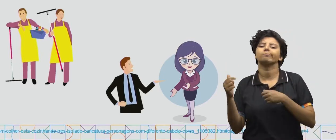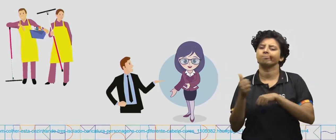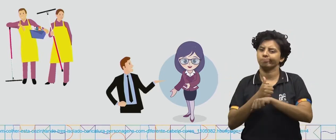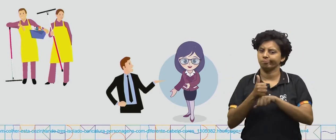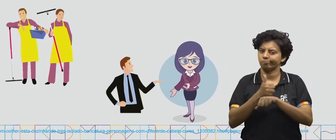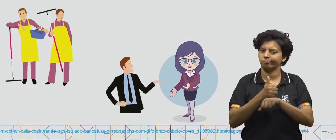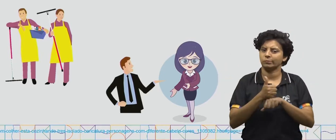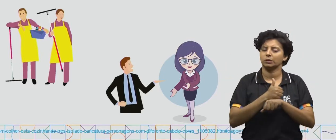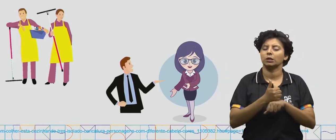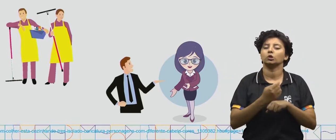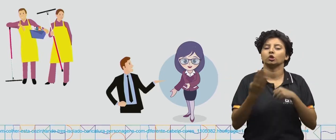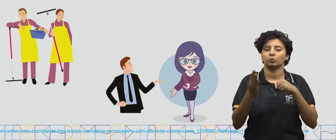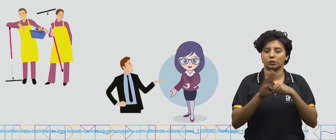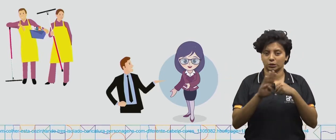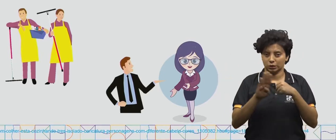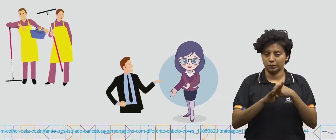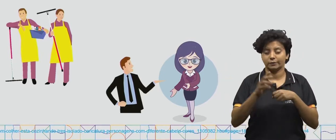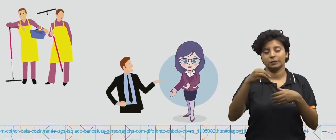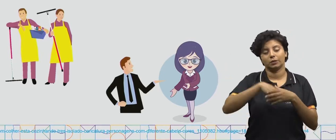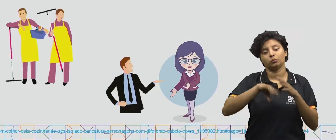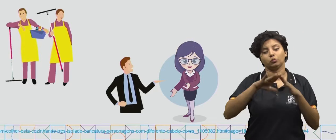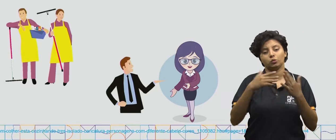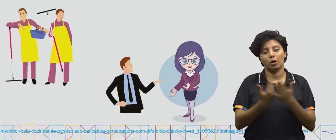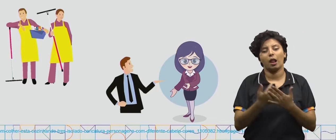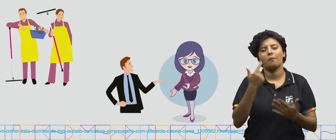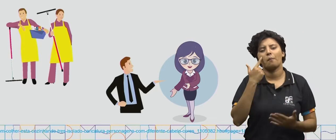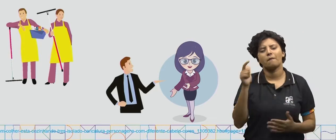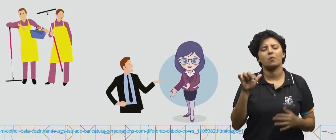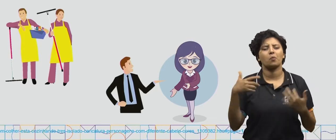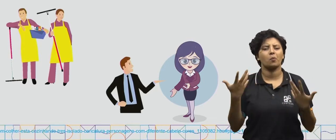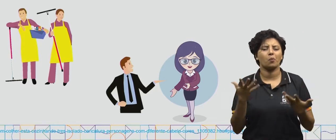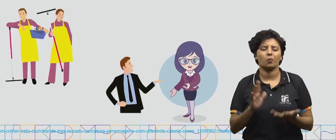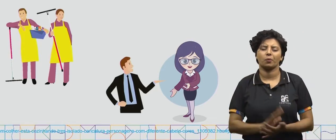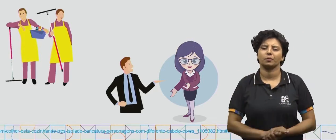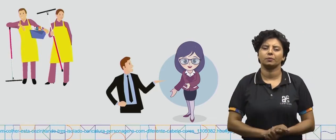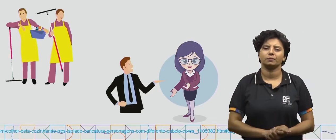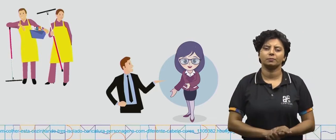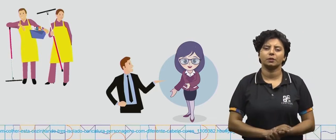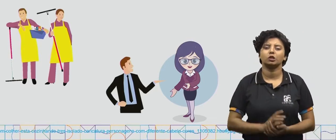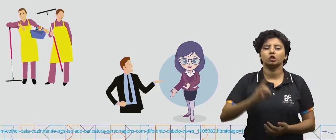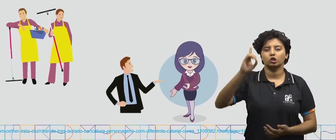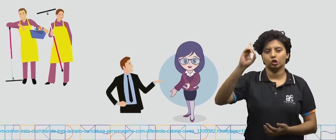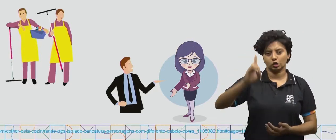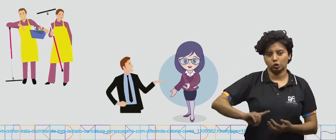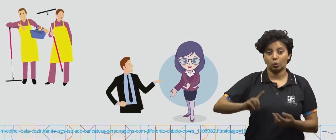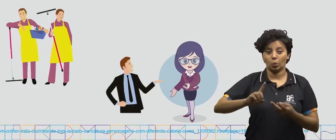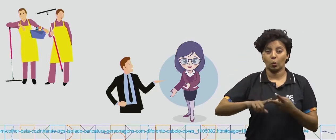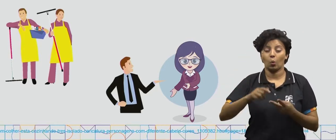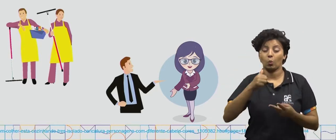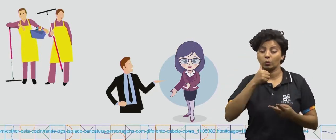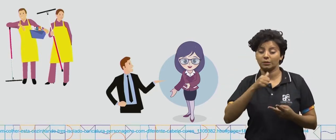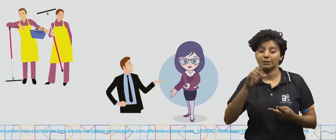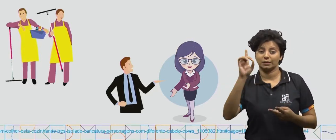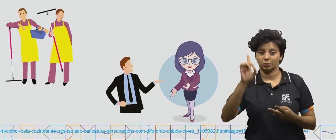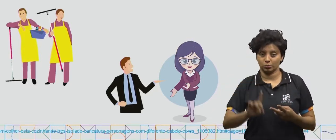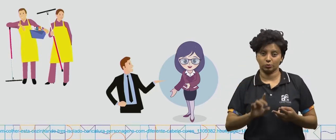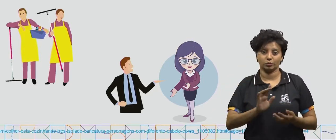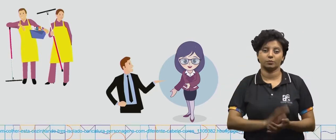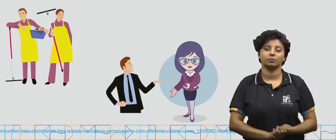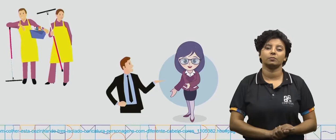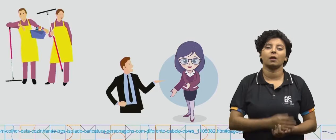profissões, substantivos, em uma escola. Vamos verificar quais? Diretor ou diretora,